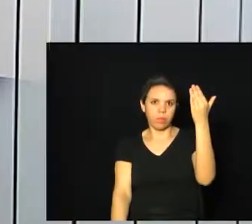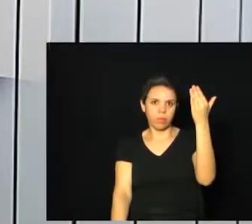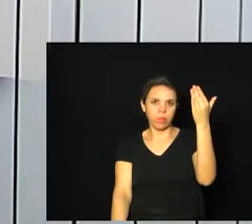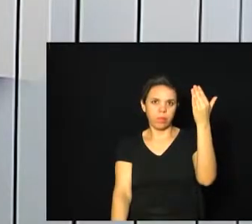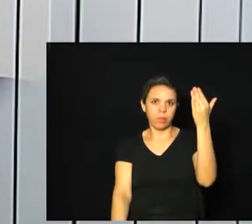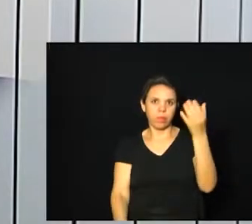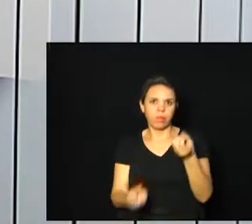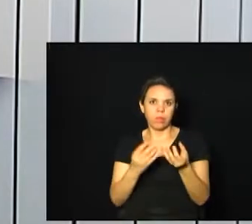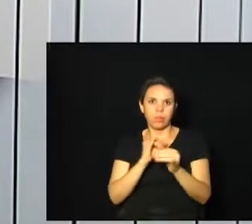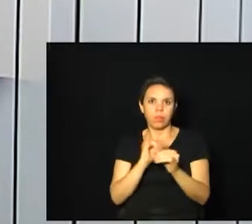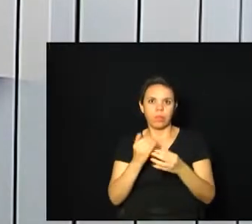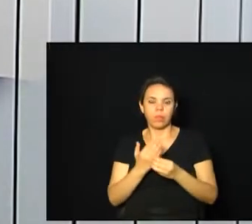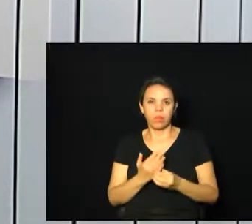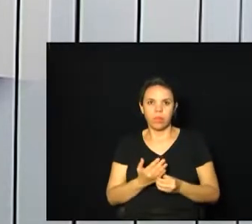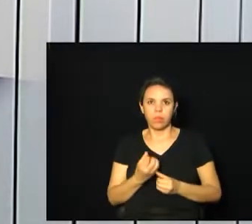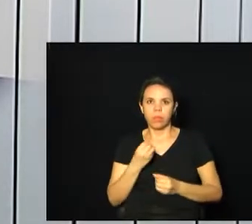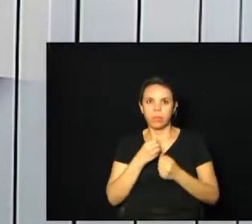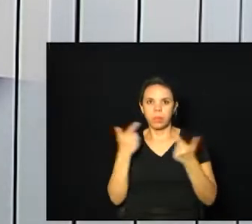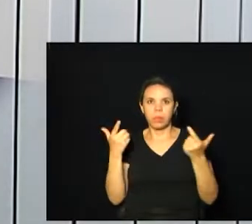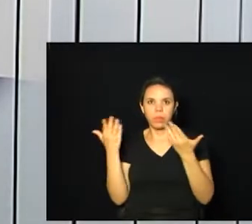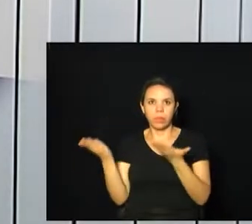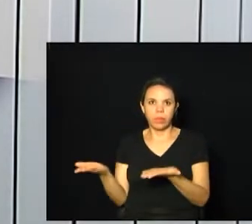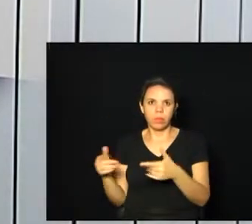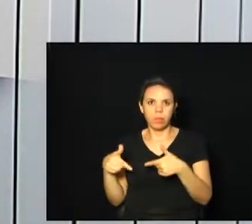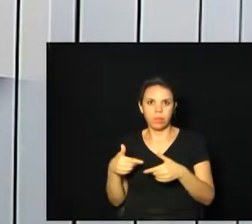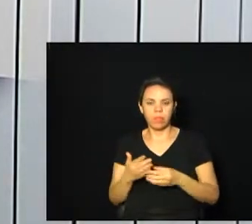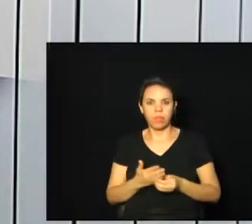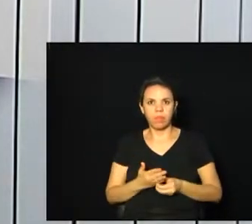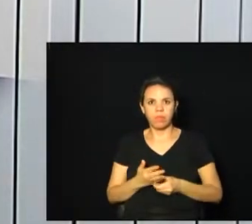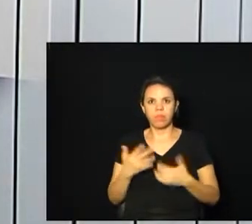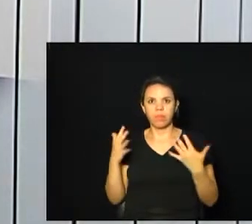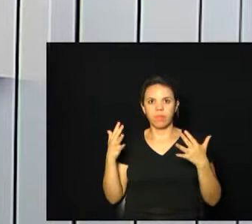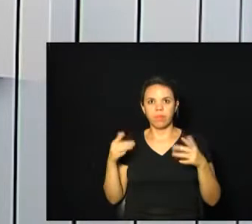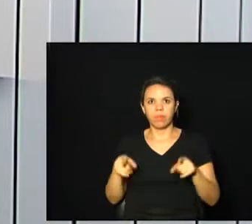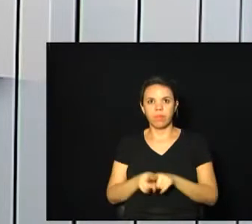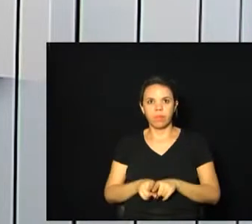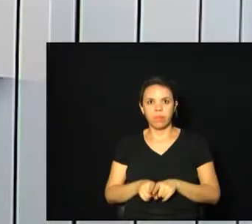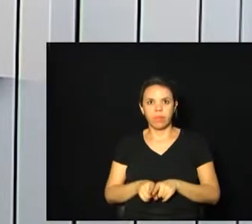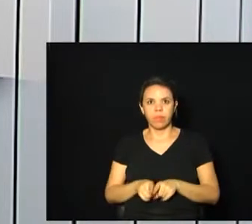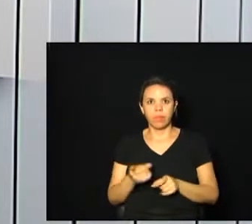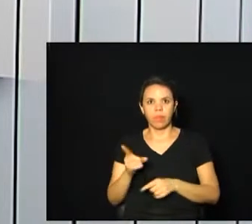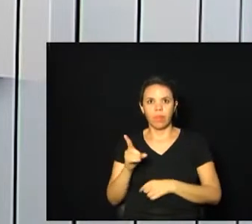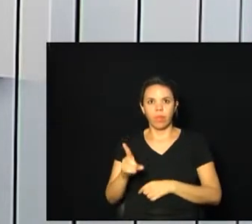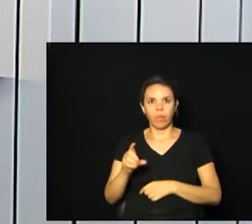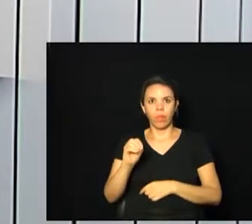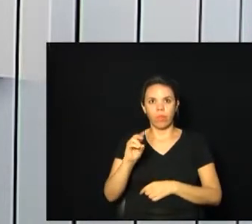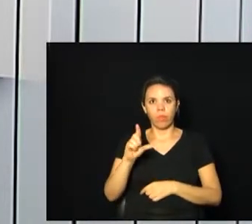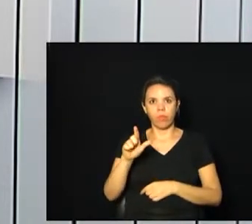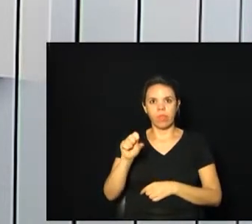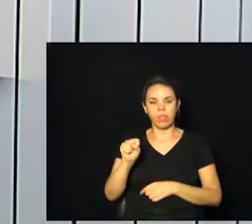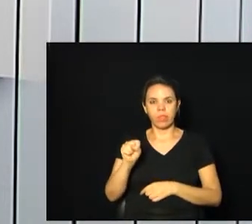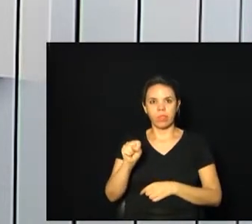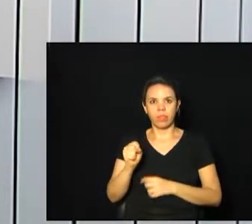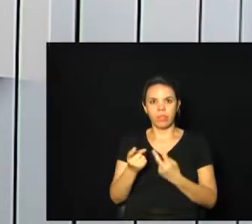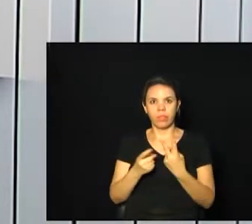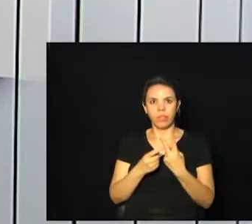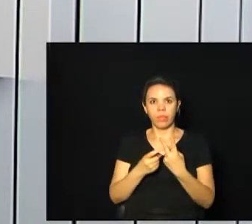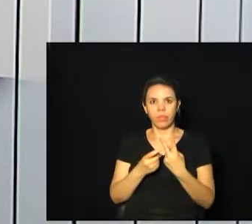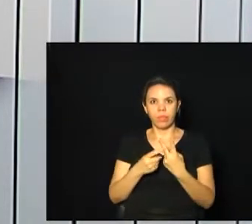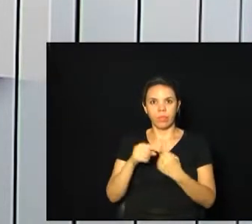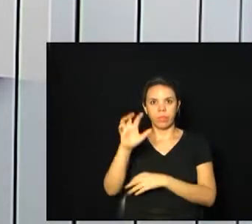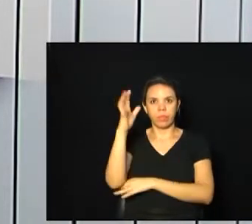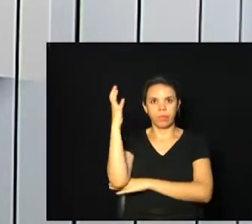pelas informações. Boa sorte aí no trabalho. Parabéns também ao Douglas Presoto, ele que é o veterinário do Bosque